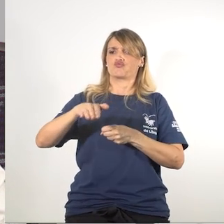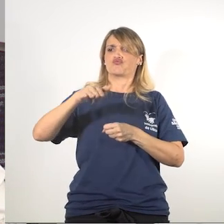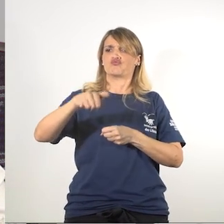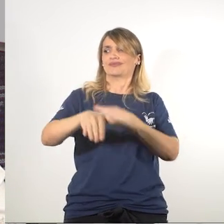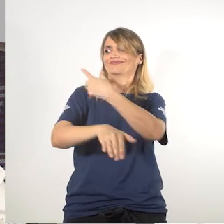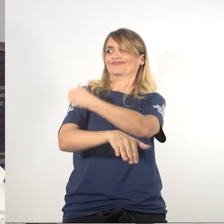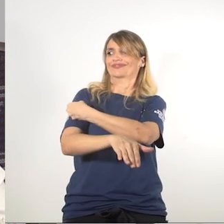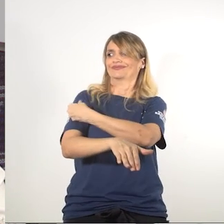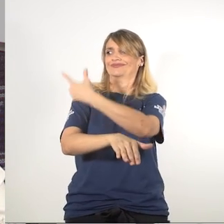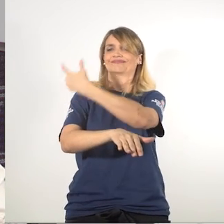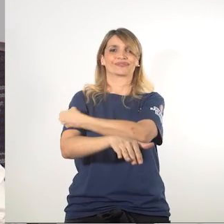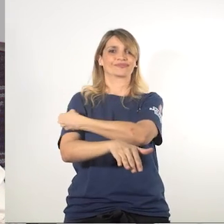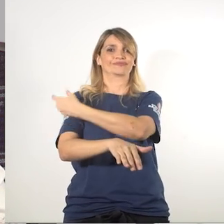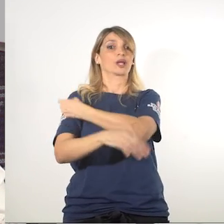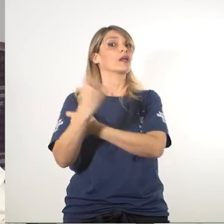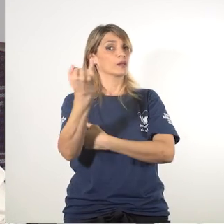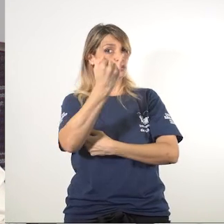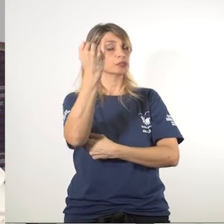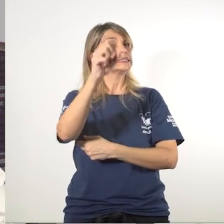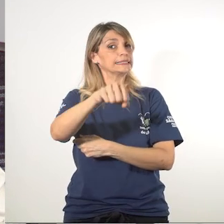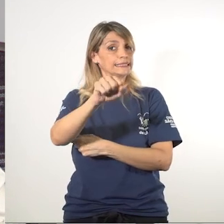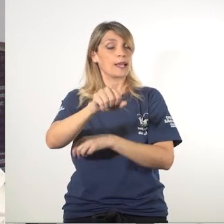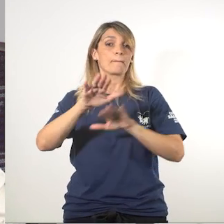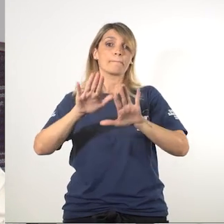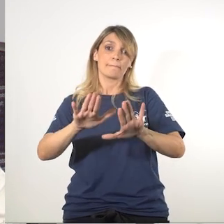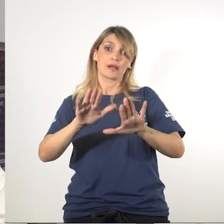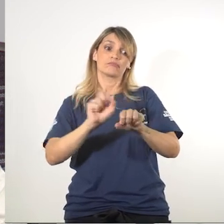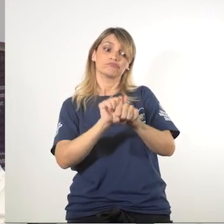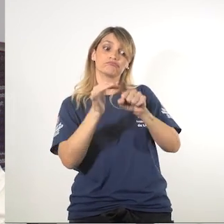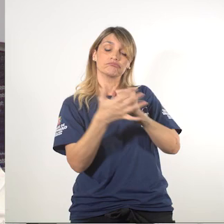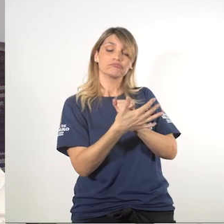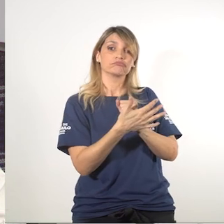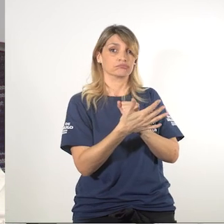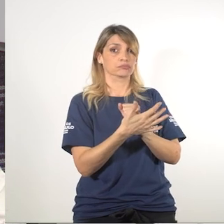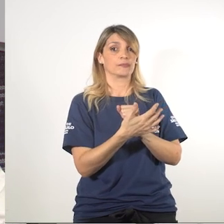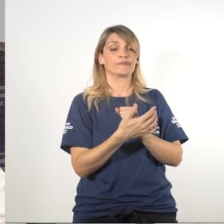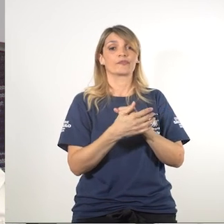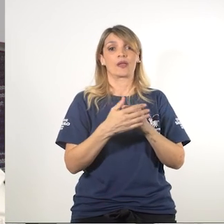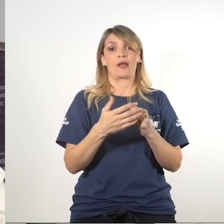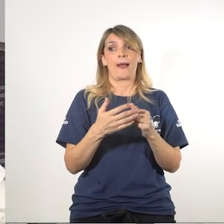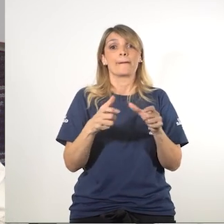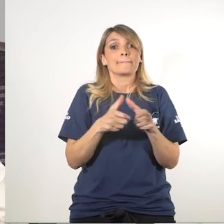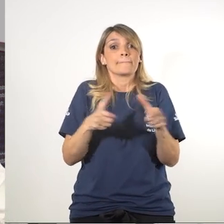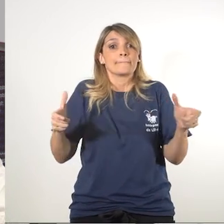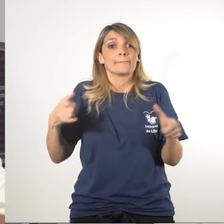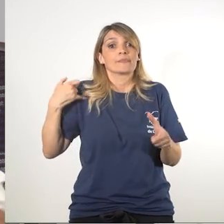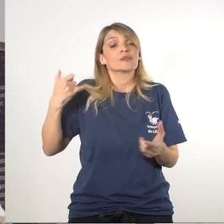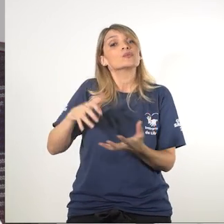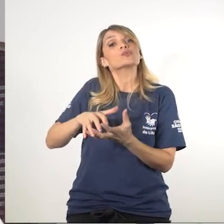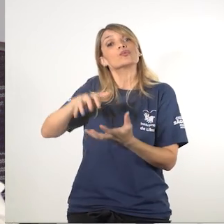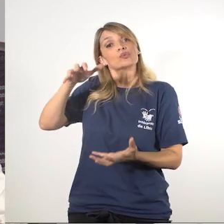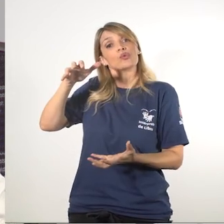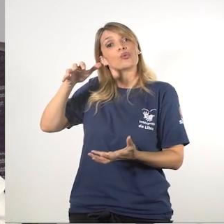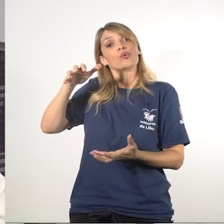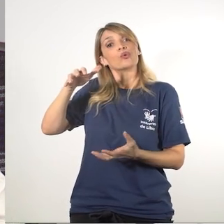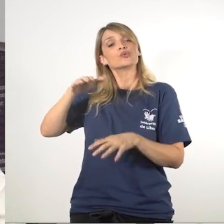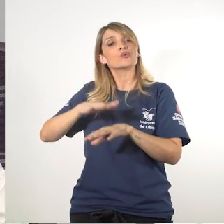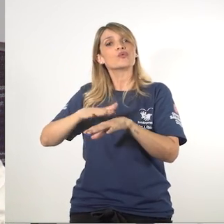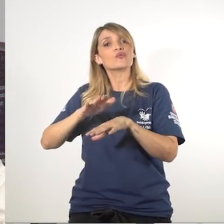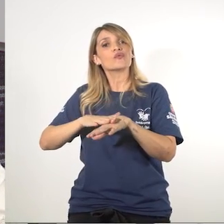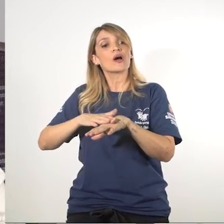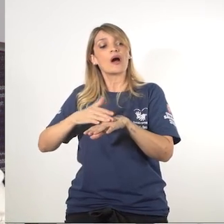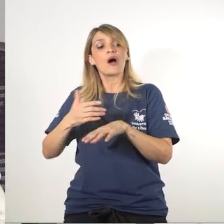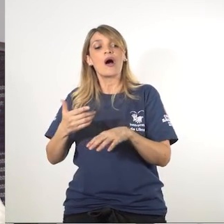importante. Normalmente aí a gente tem conseguido as faixas etárias de idosos, sobretudo, quando a gente abre uma nova faixa